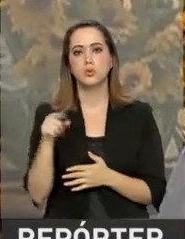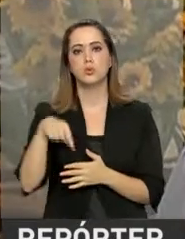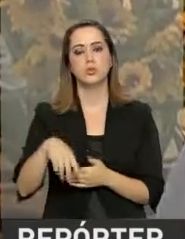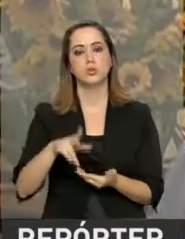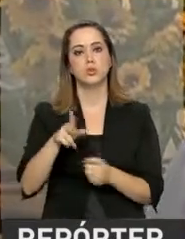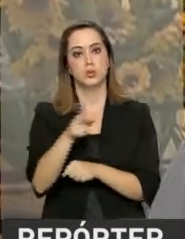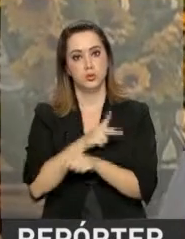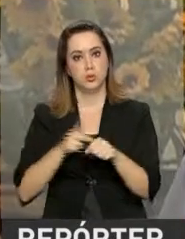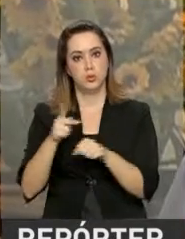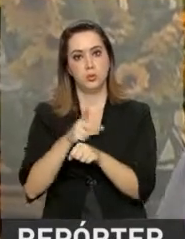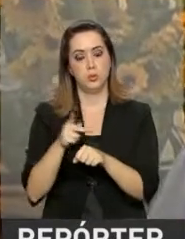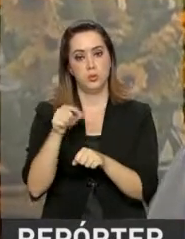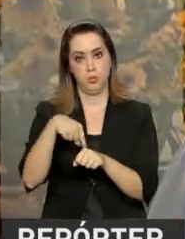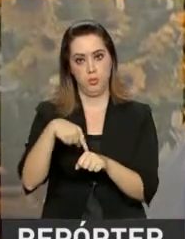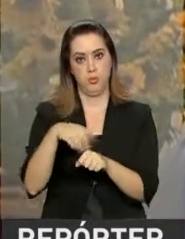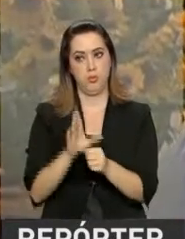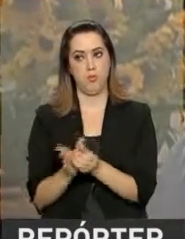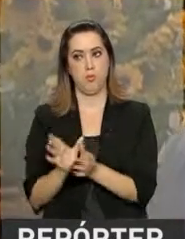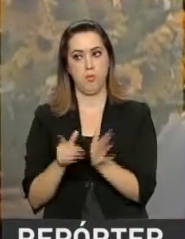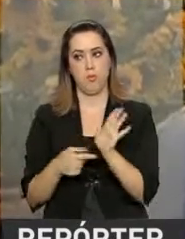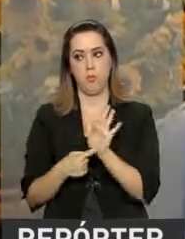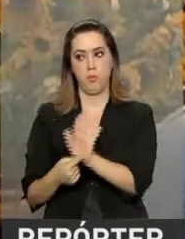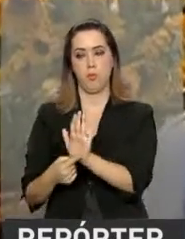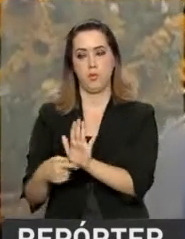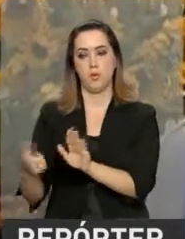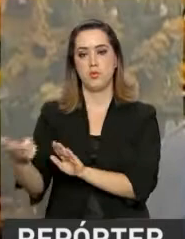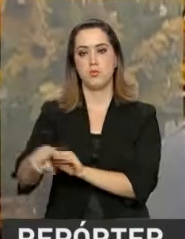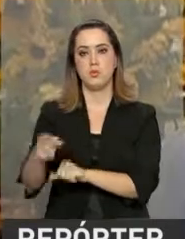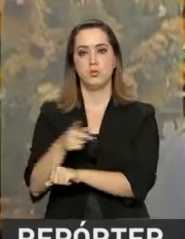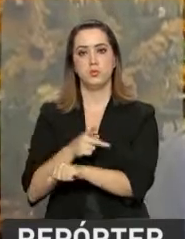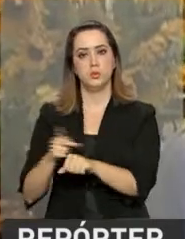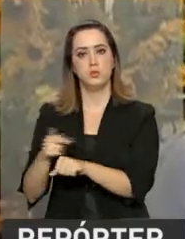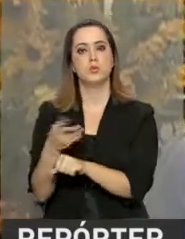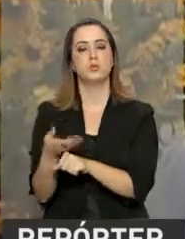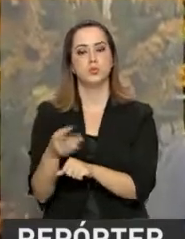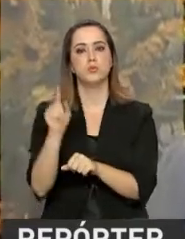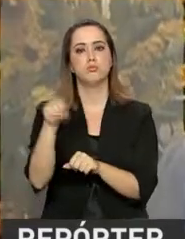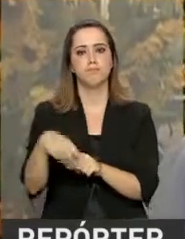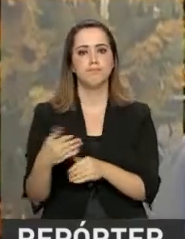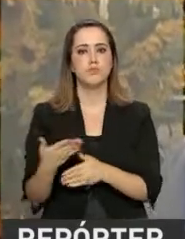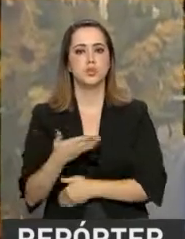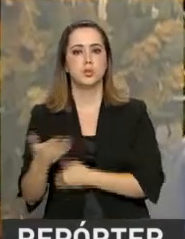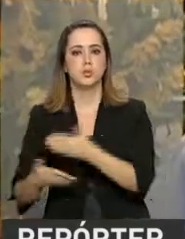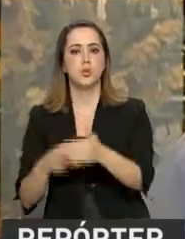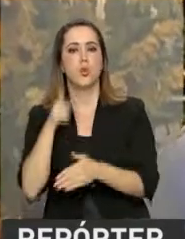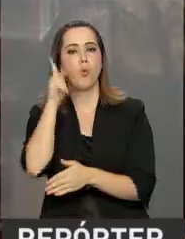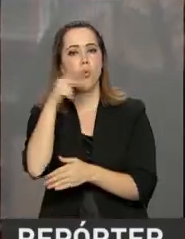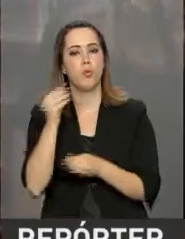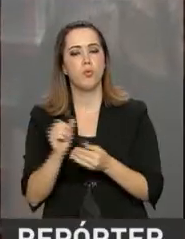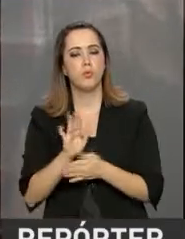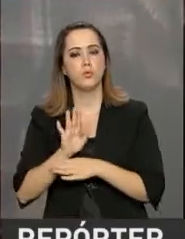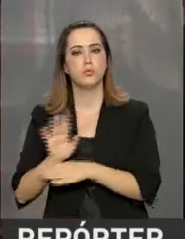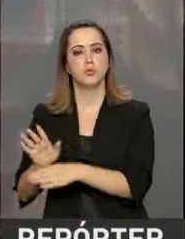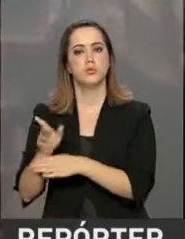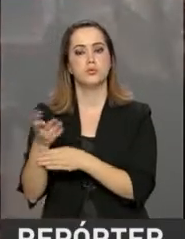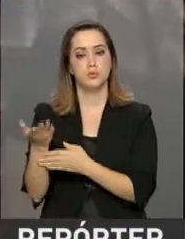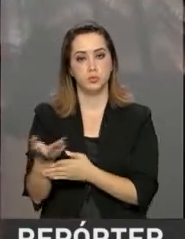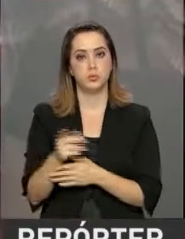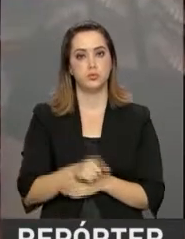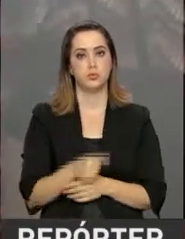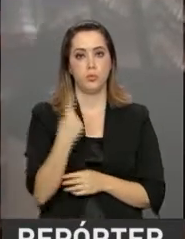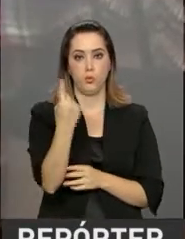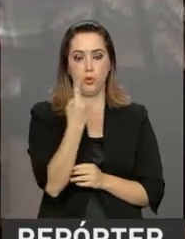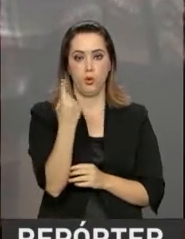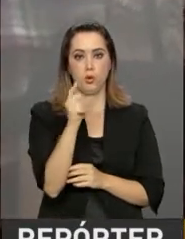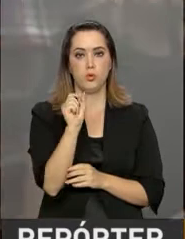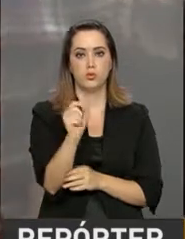internacional faz com que a gente leve eo vinho vai de carona com esse posicionamento é um dos destaques da